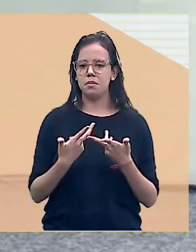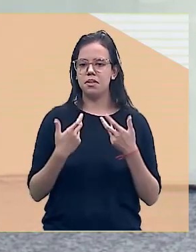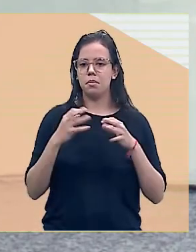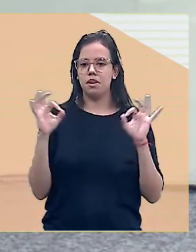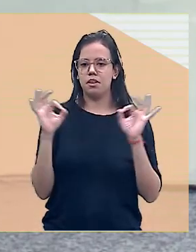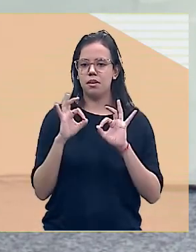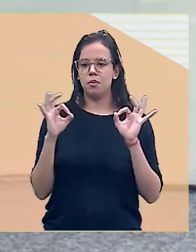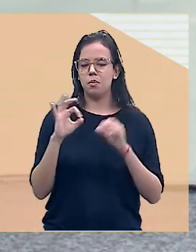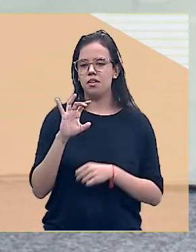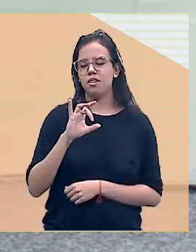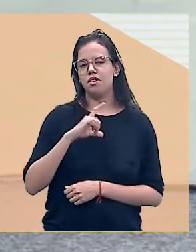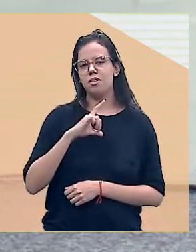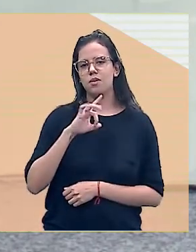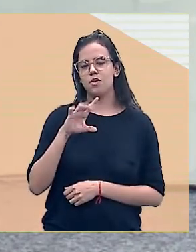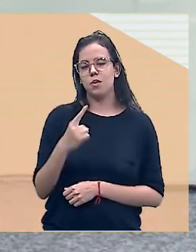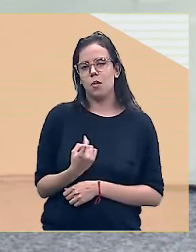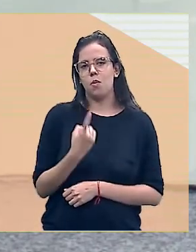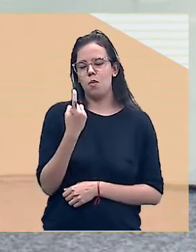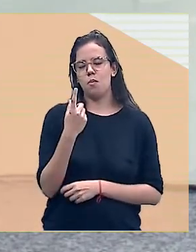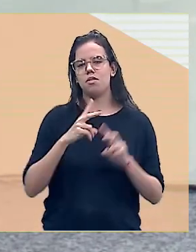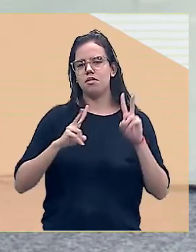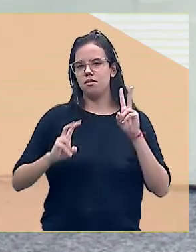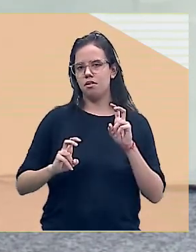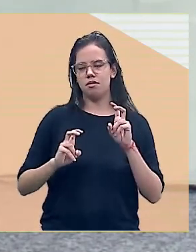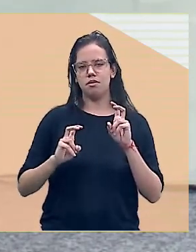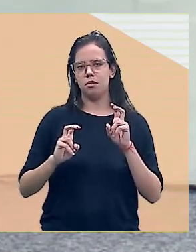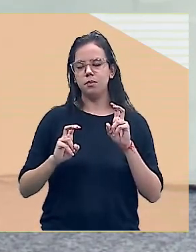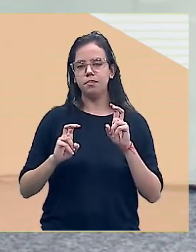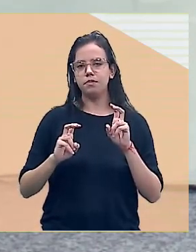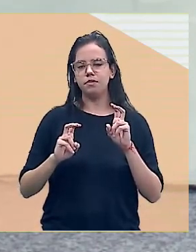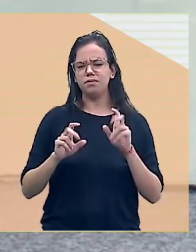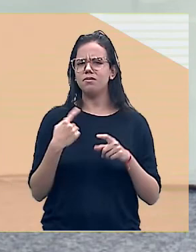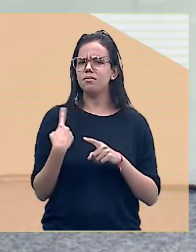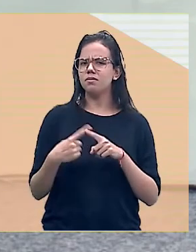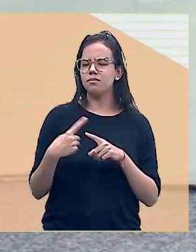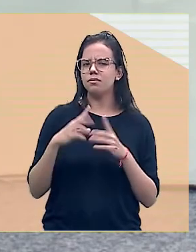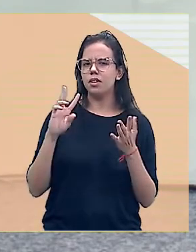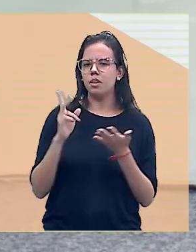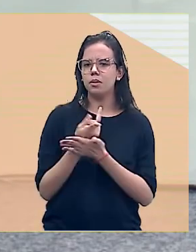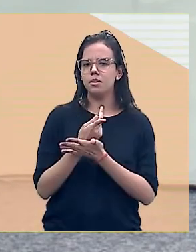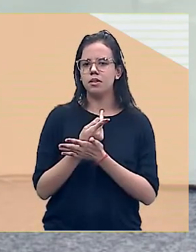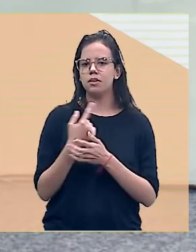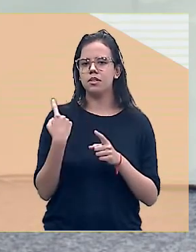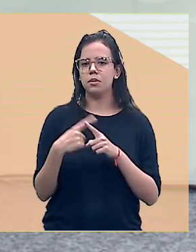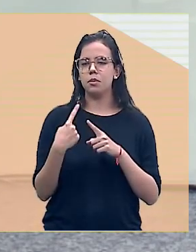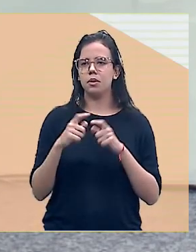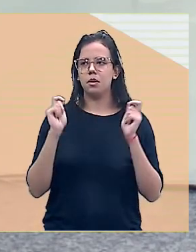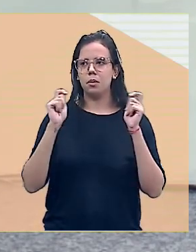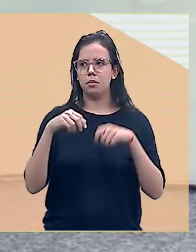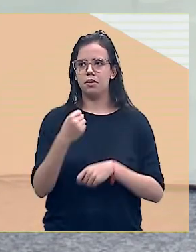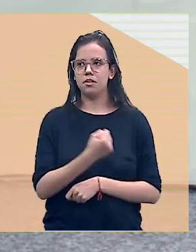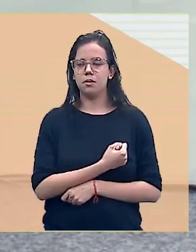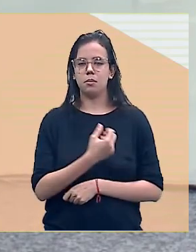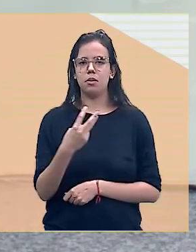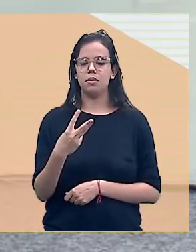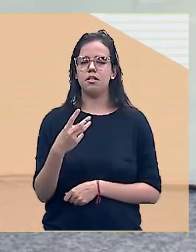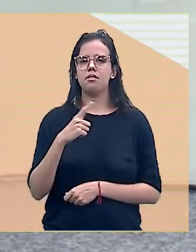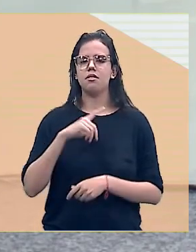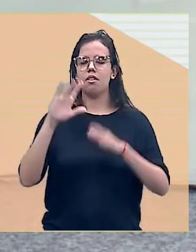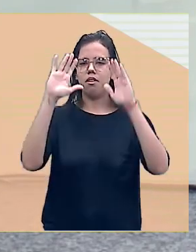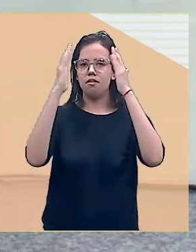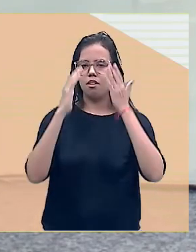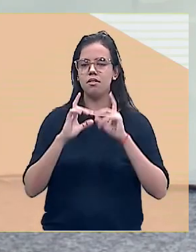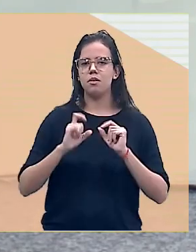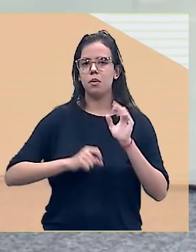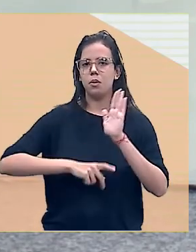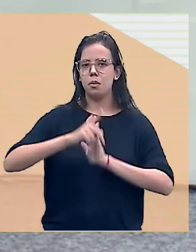existe apenas um repertório sociocultural pronto então por que que isso acontece que a competência de número 3 ela avalia